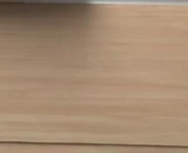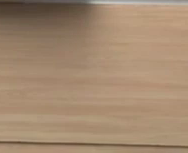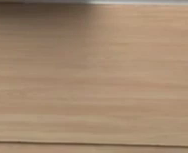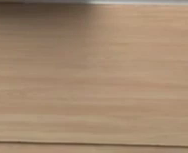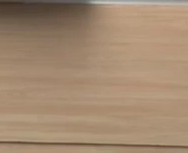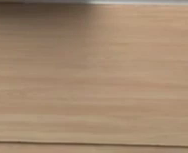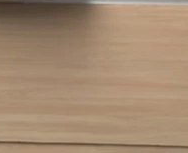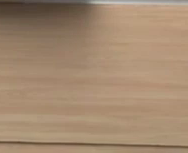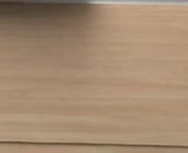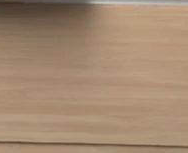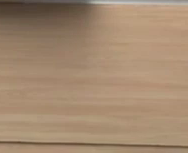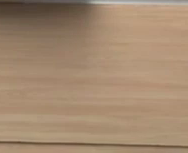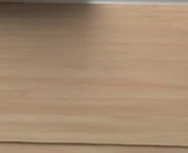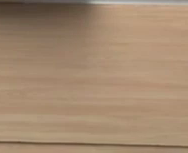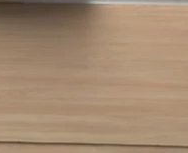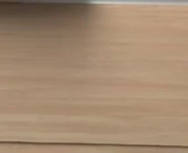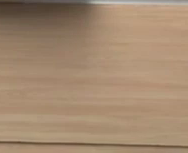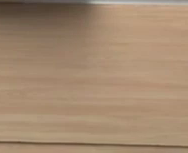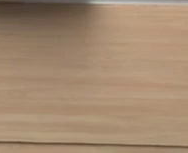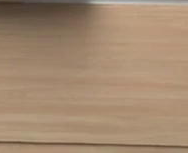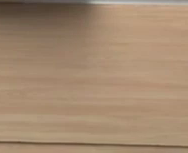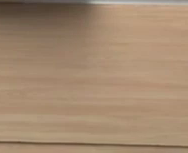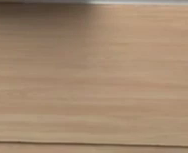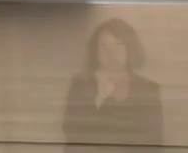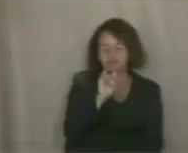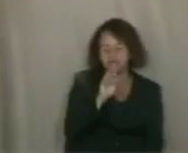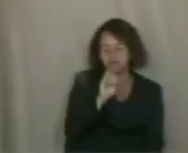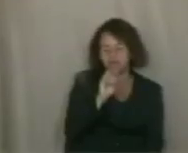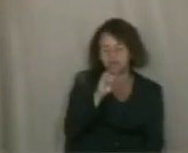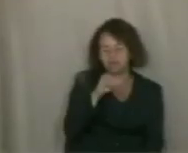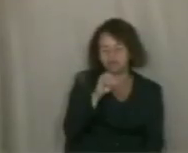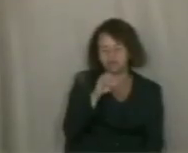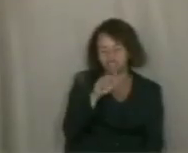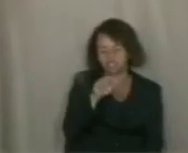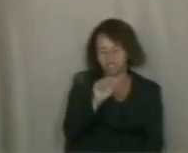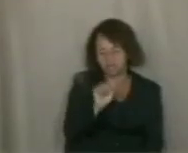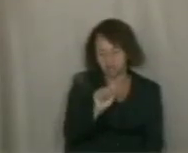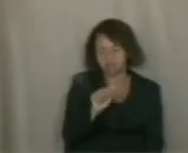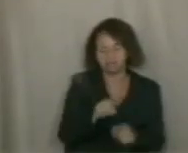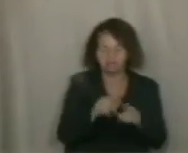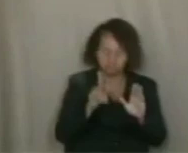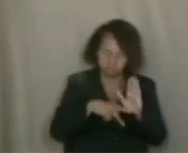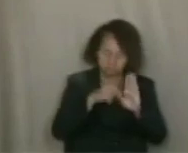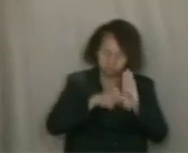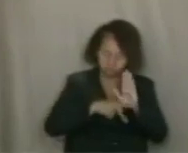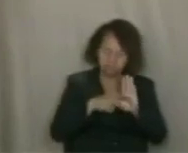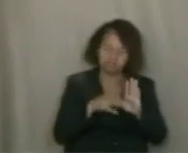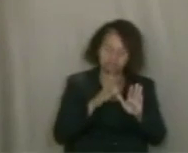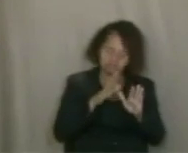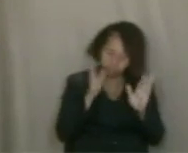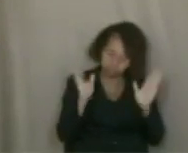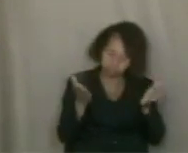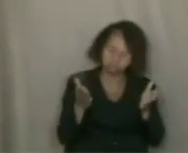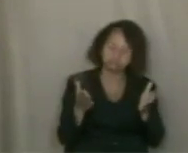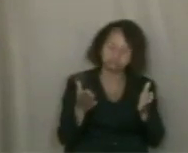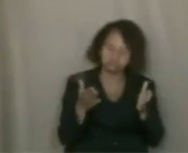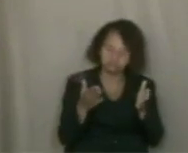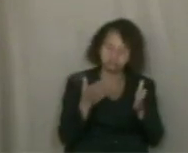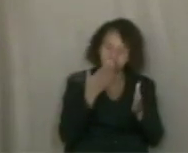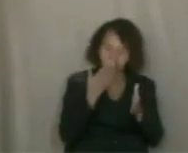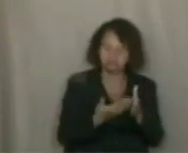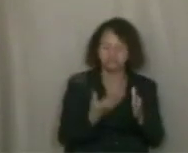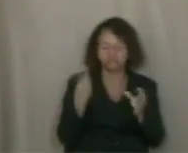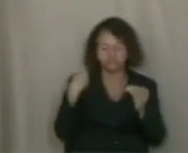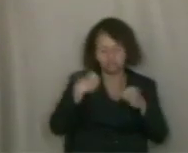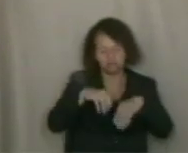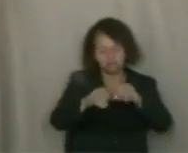plenário para justificar a necessidade desta medida. Vale destacar que a gente fez um projeto de lei nesse sentido, pedindo, e a gente já trouxe